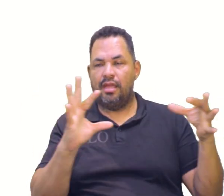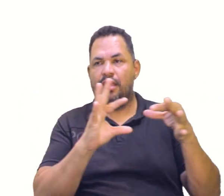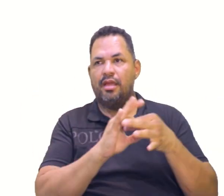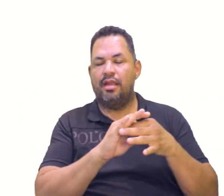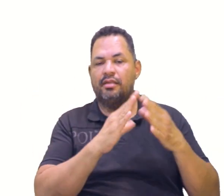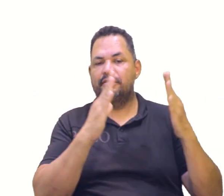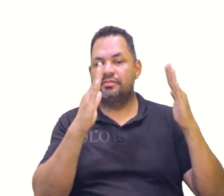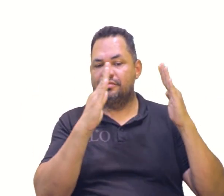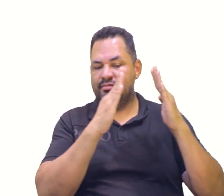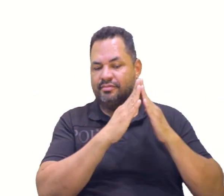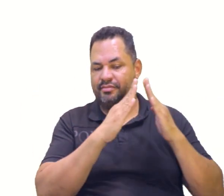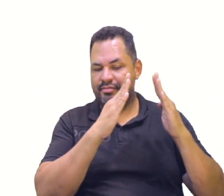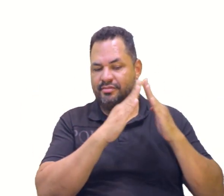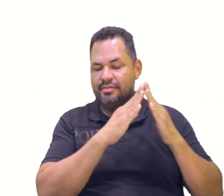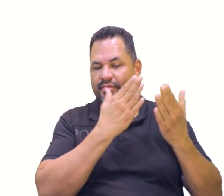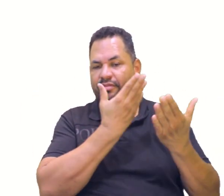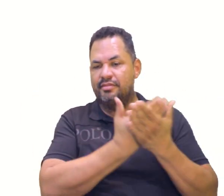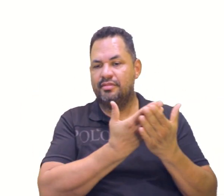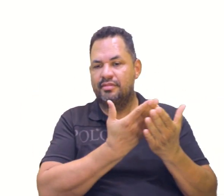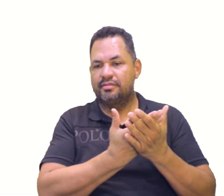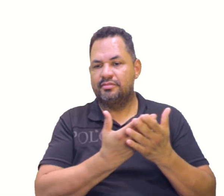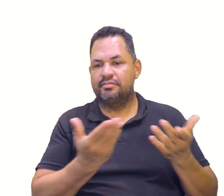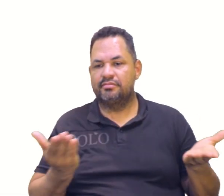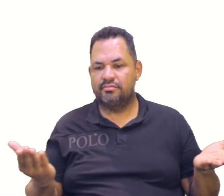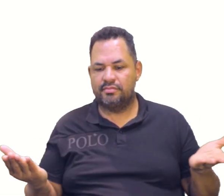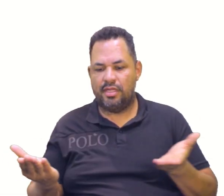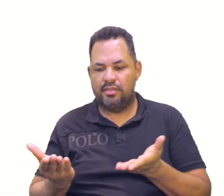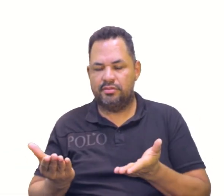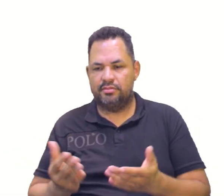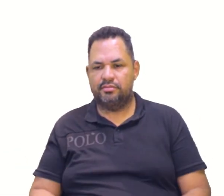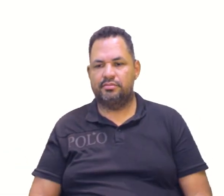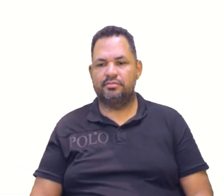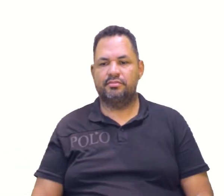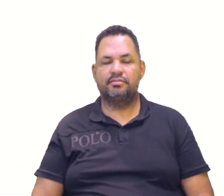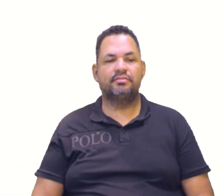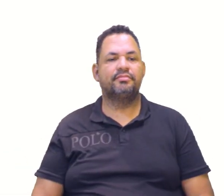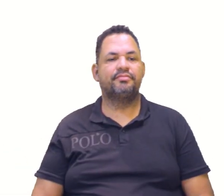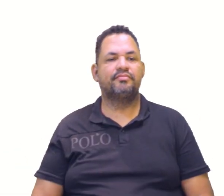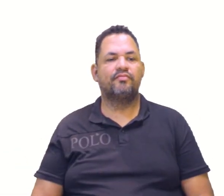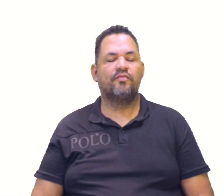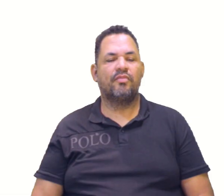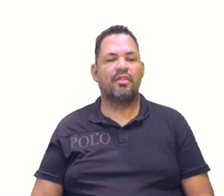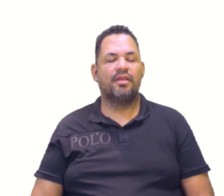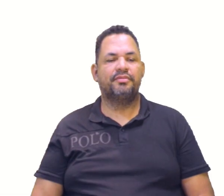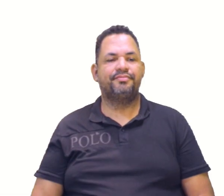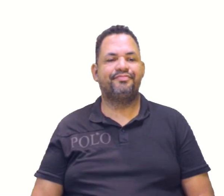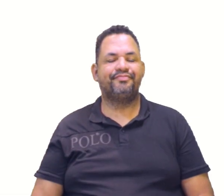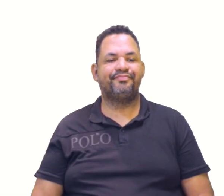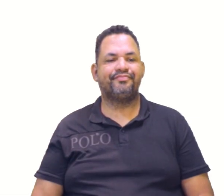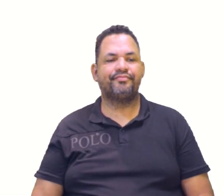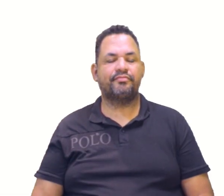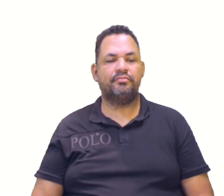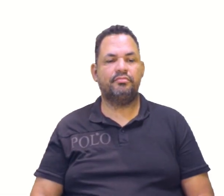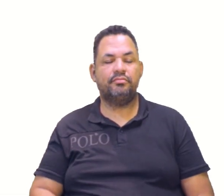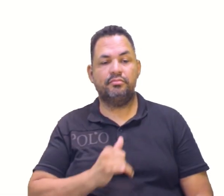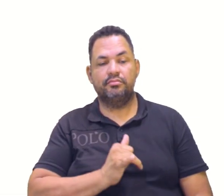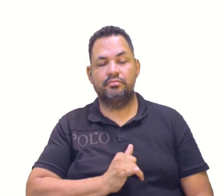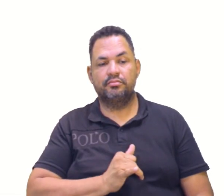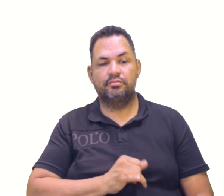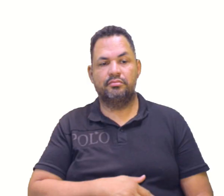a escola. Isso mesmo. Vamos lá então, o y continua y, né? Porque eu quero uma equação, eu tenho que deixar o y, só que é menos,